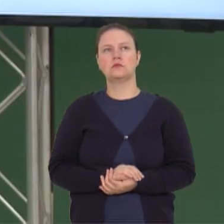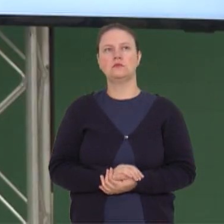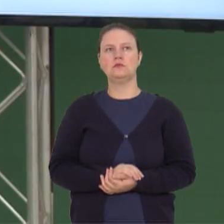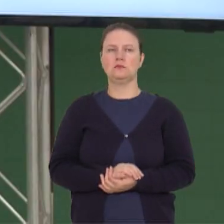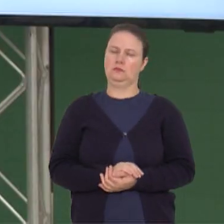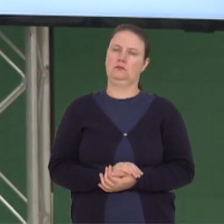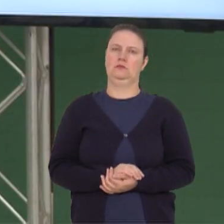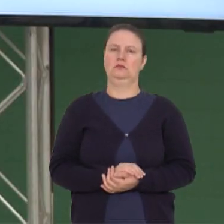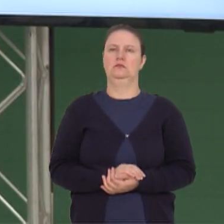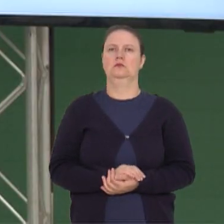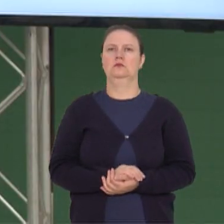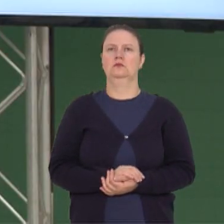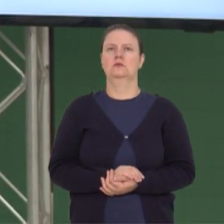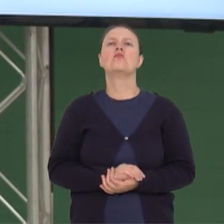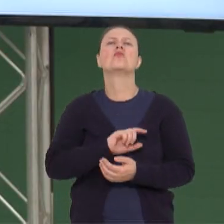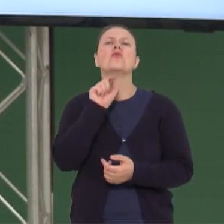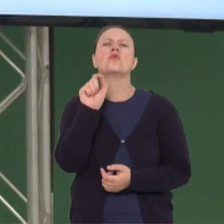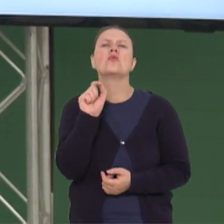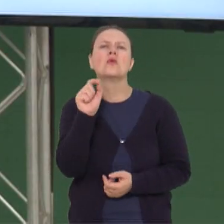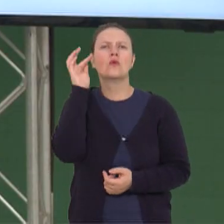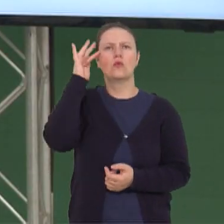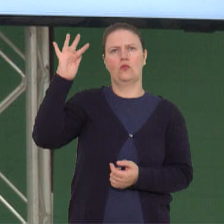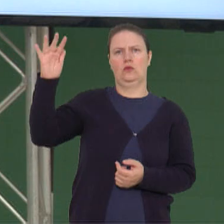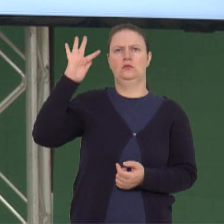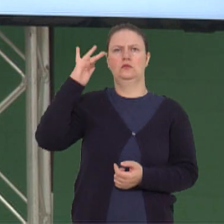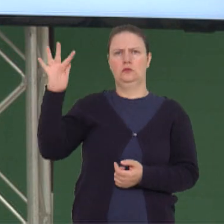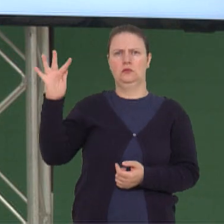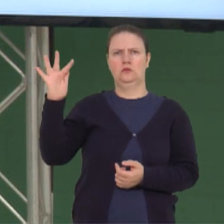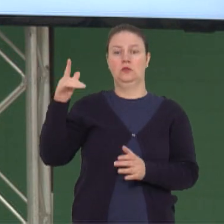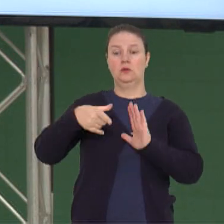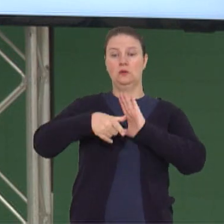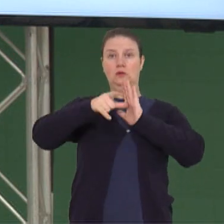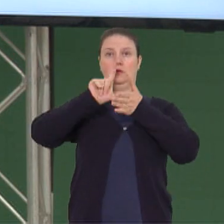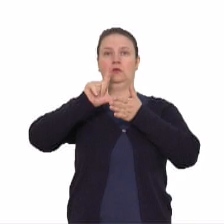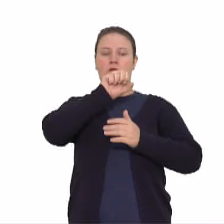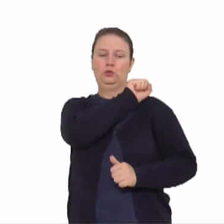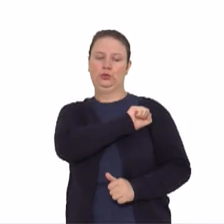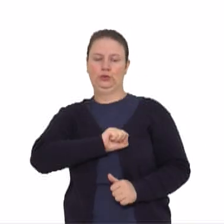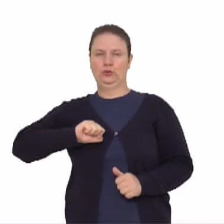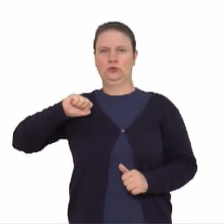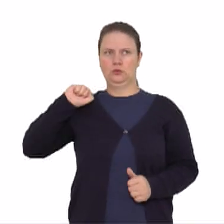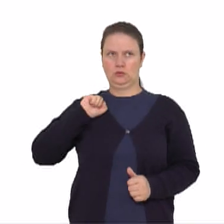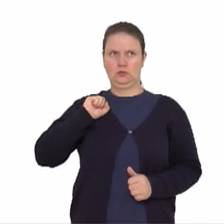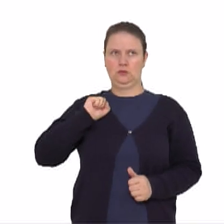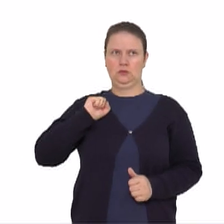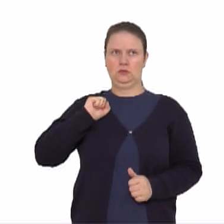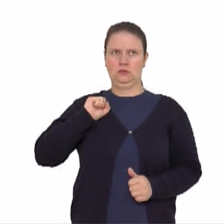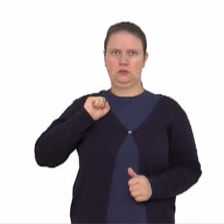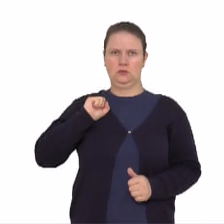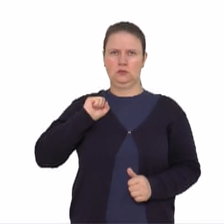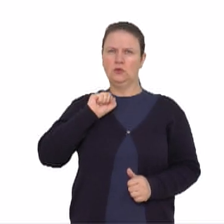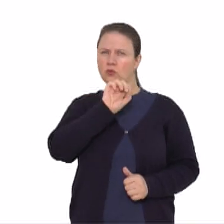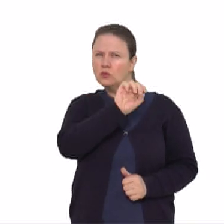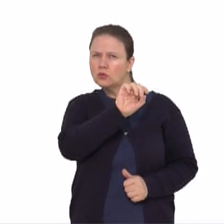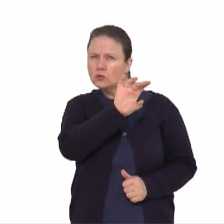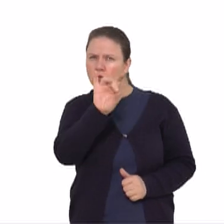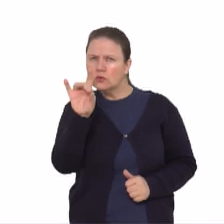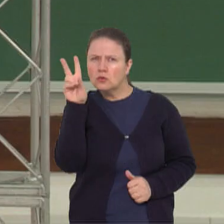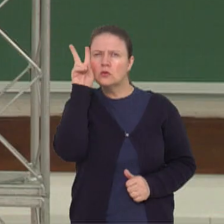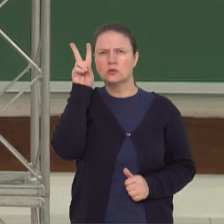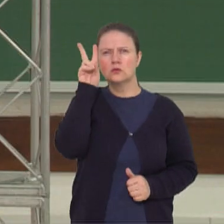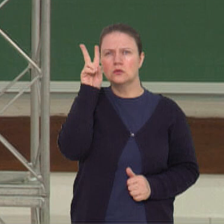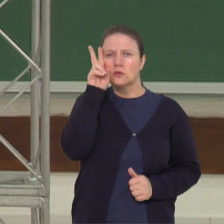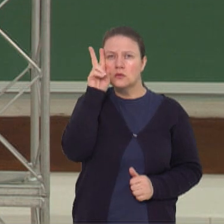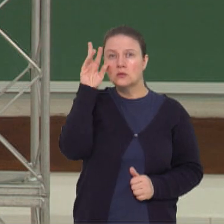Quem eram os filósofos pré-socráticos? Você se lembra dos